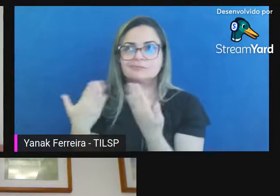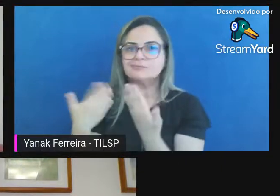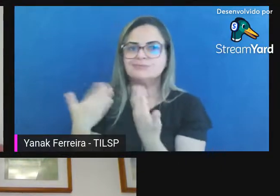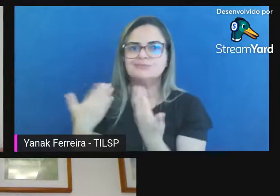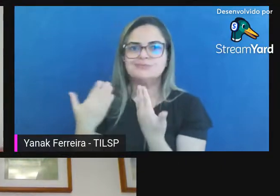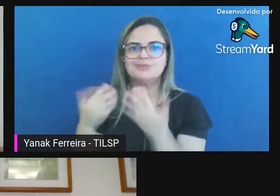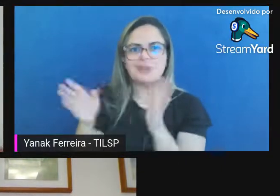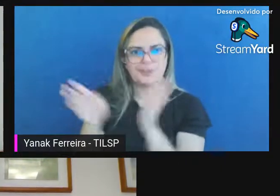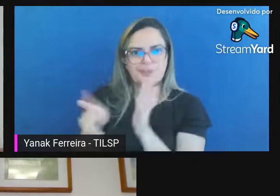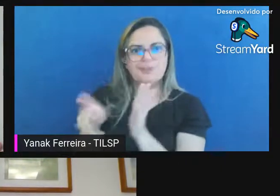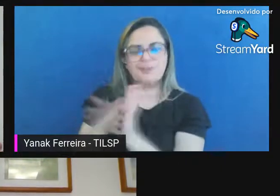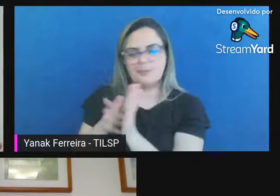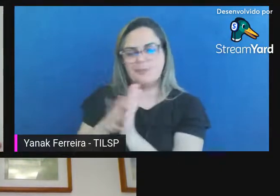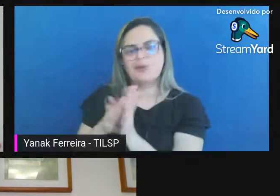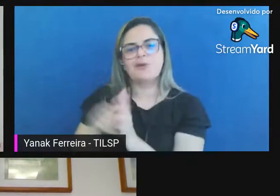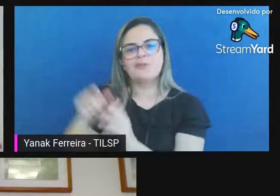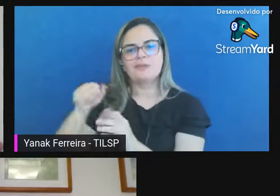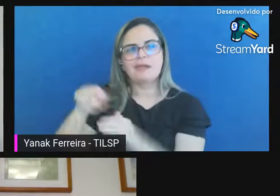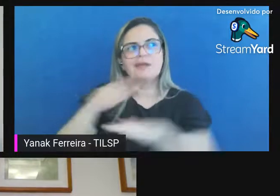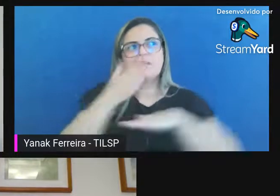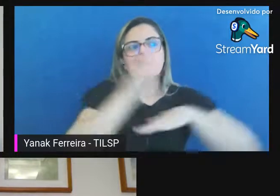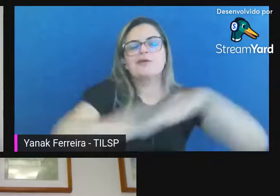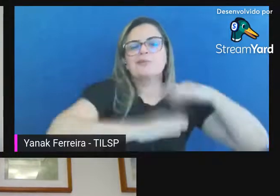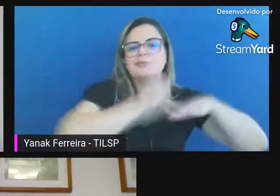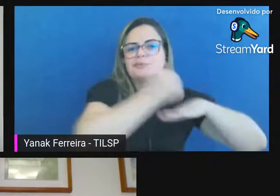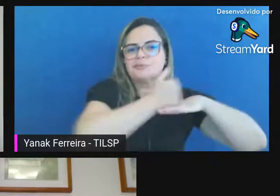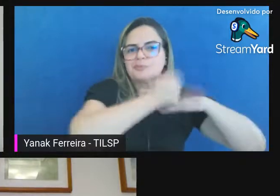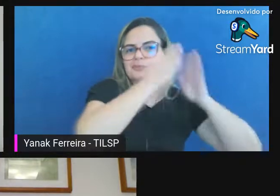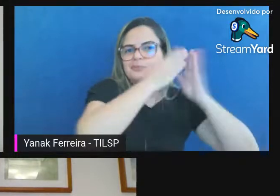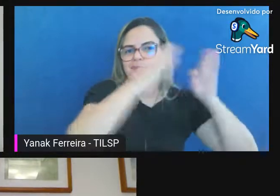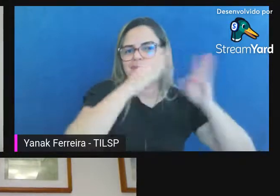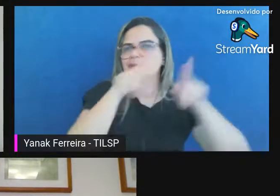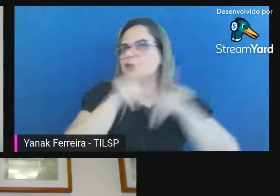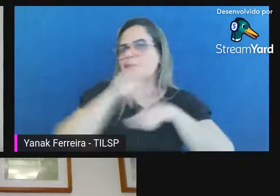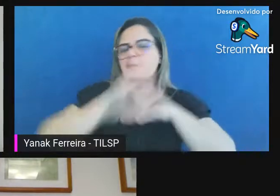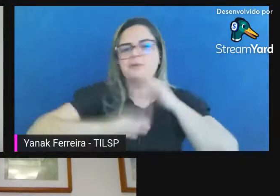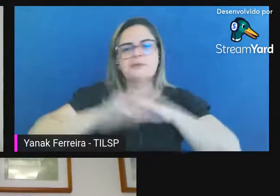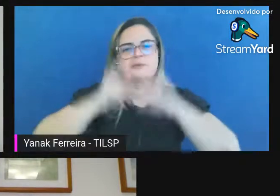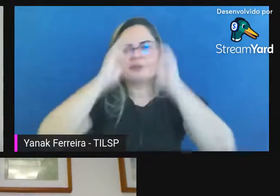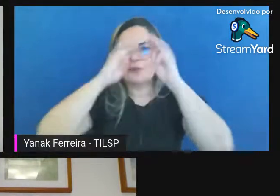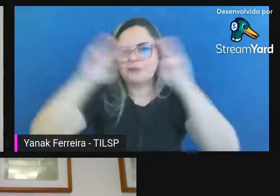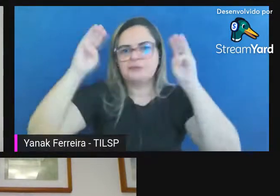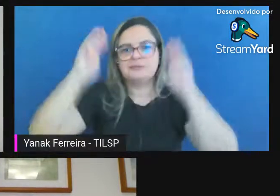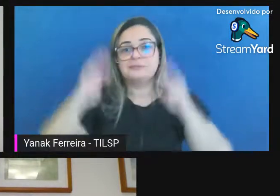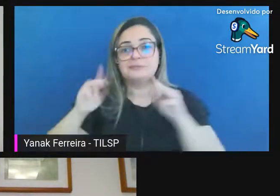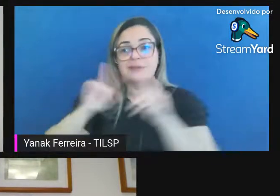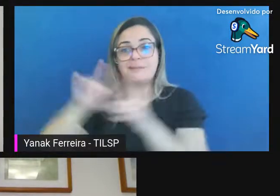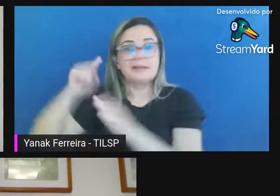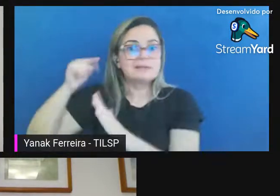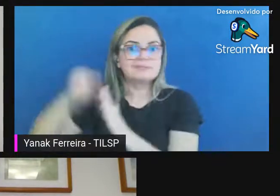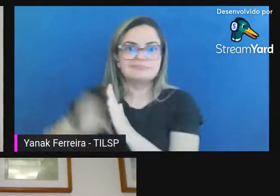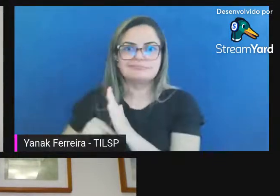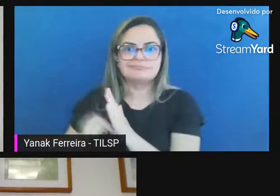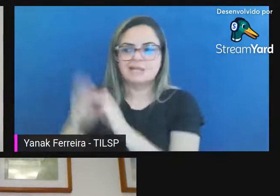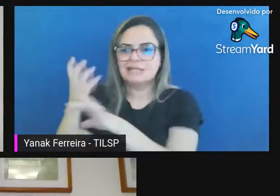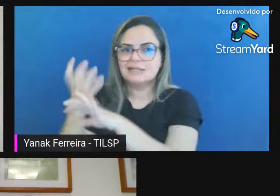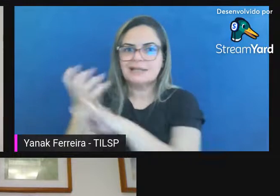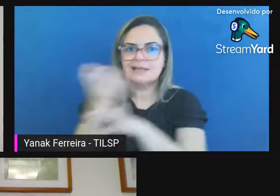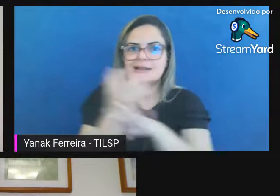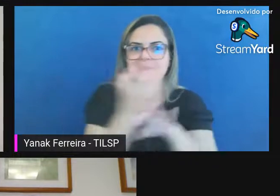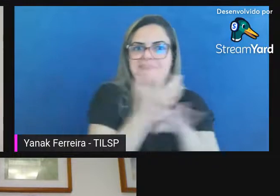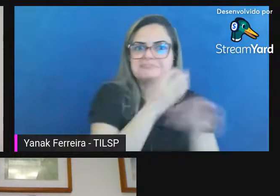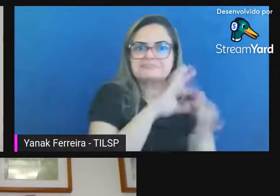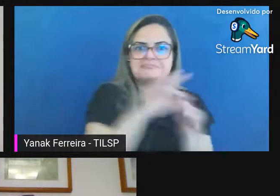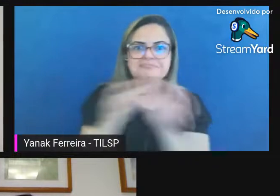arquivista que é de bibliotecário que é de museólogo e é profundamente interdisciplinar quer dizer